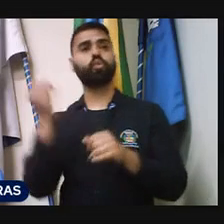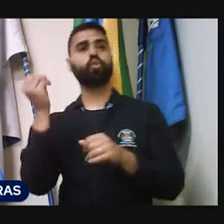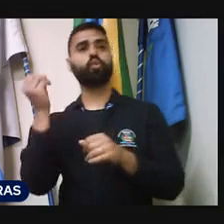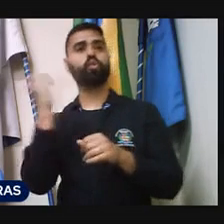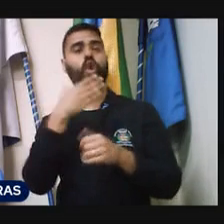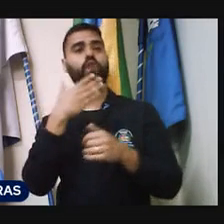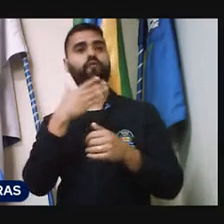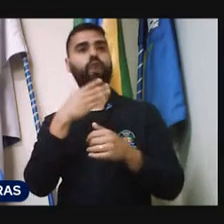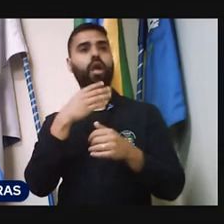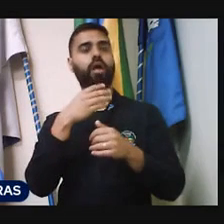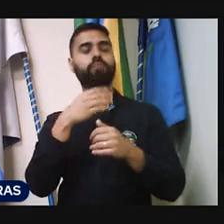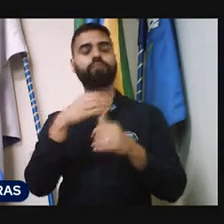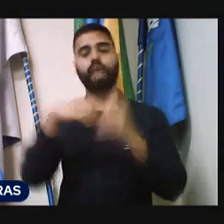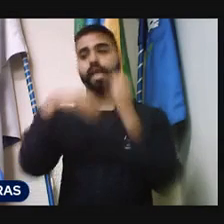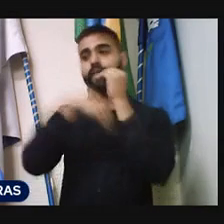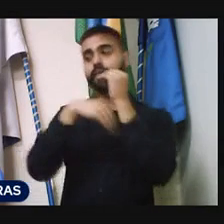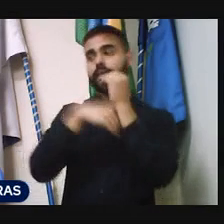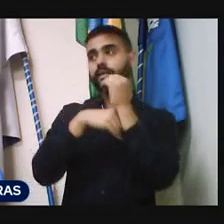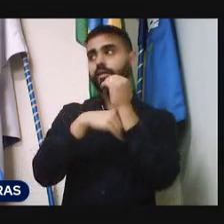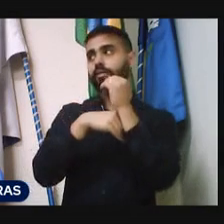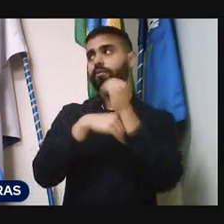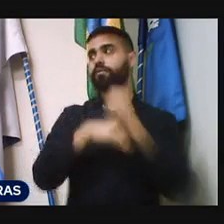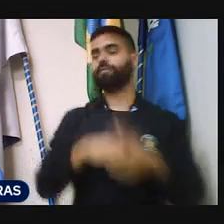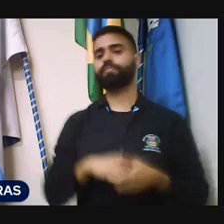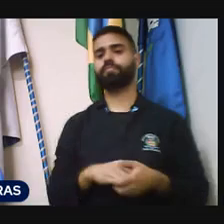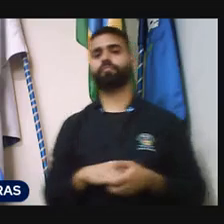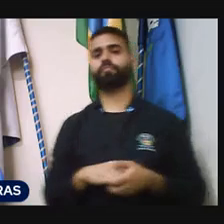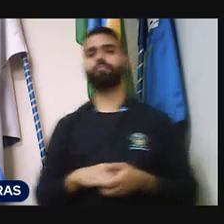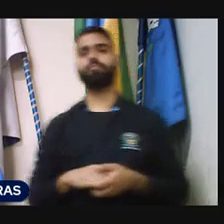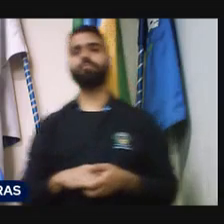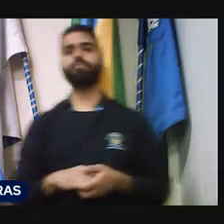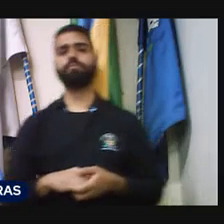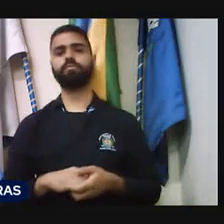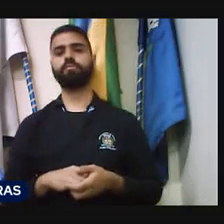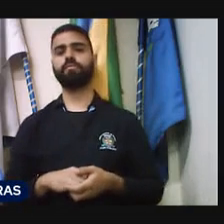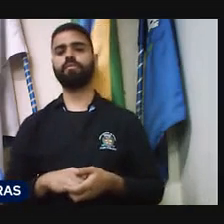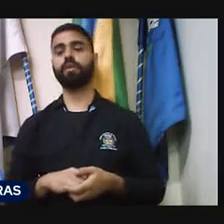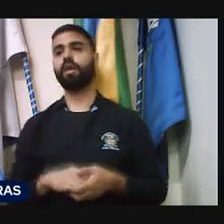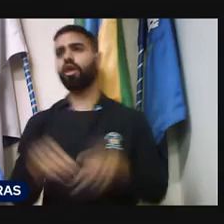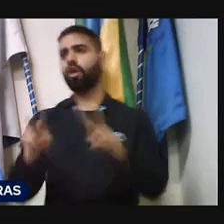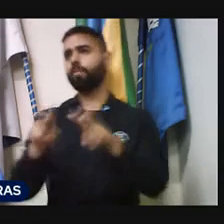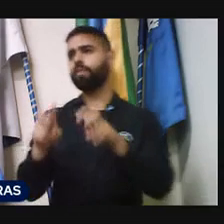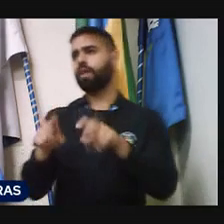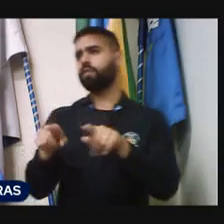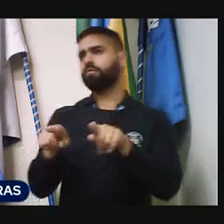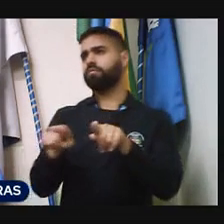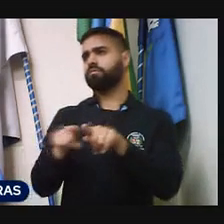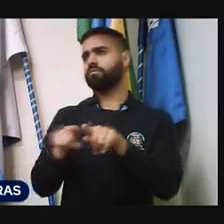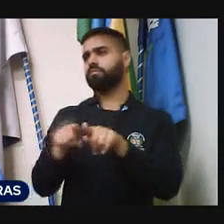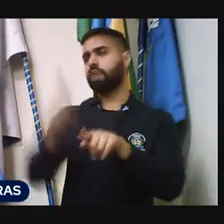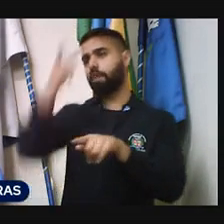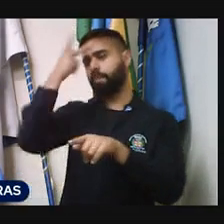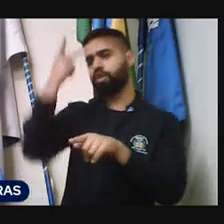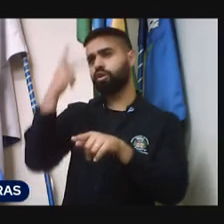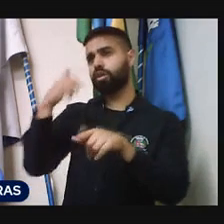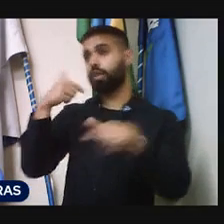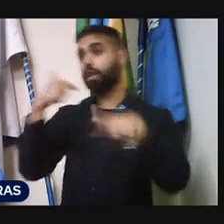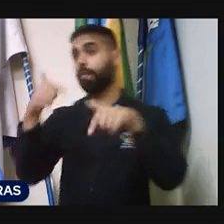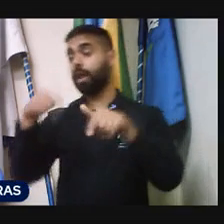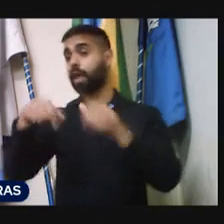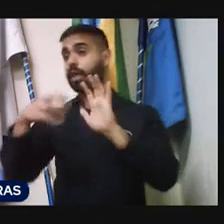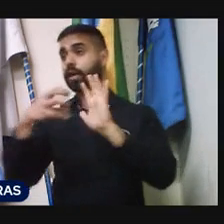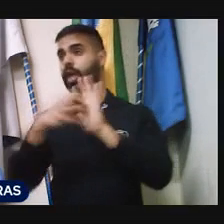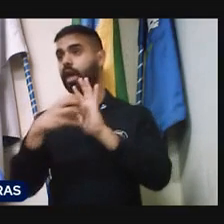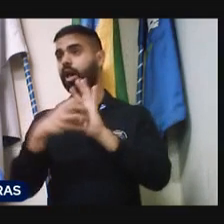e eu vejo as pessoas até mesmo funcionários da casa não digo nome